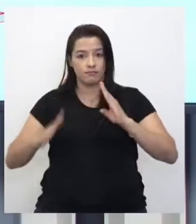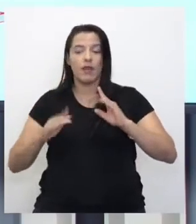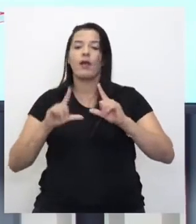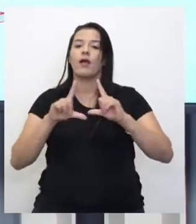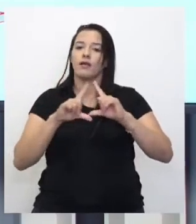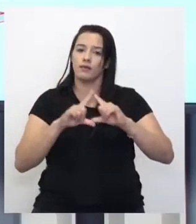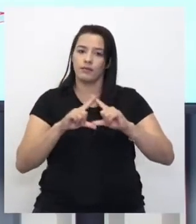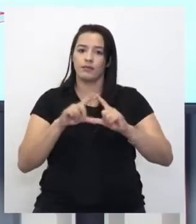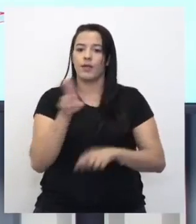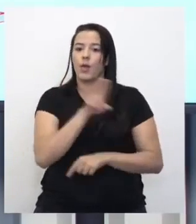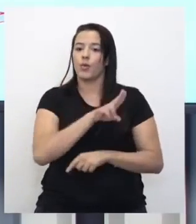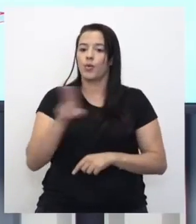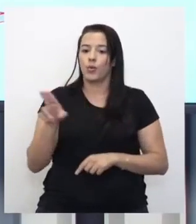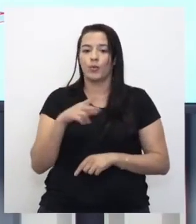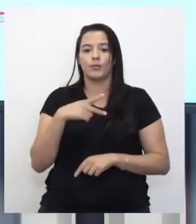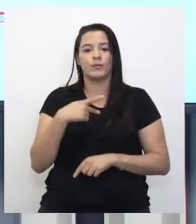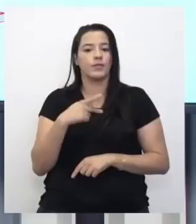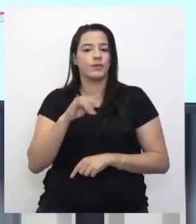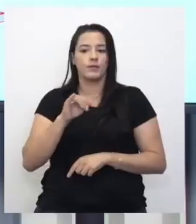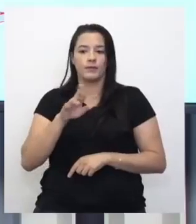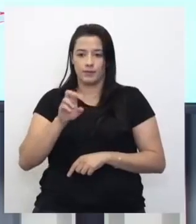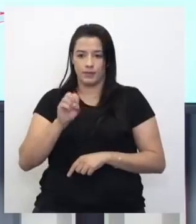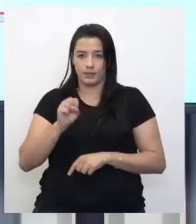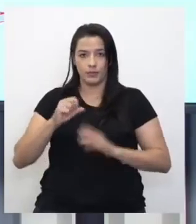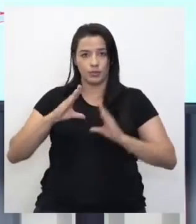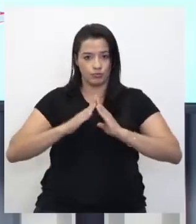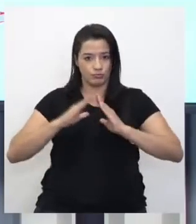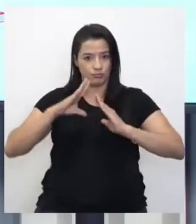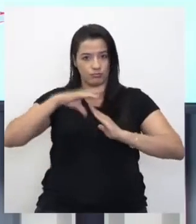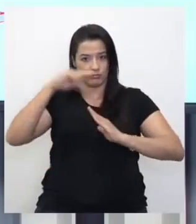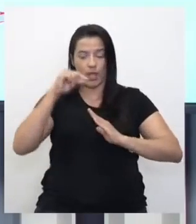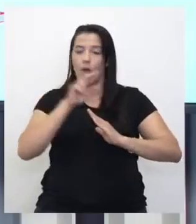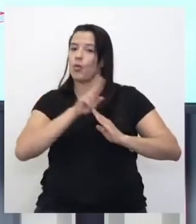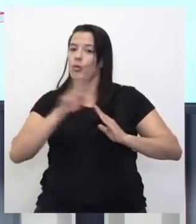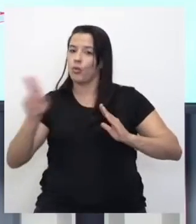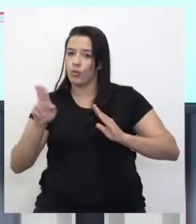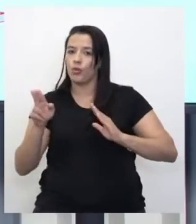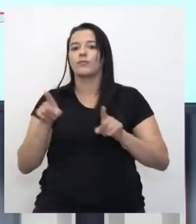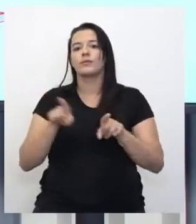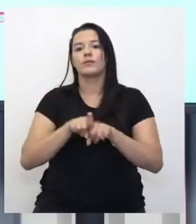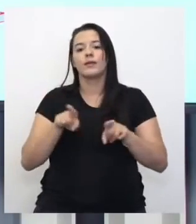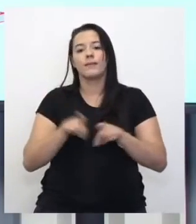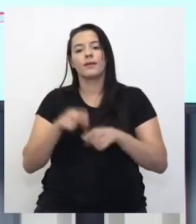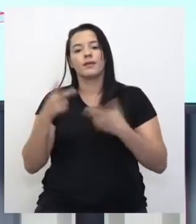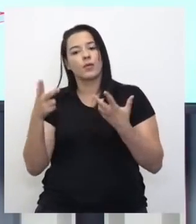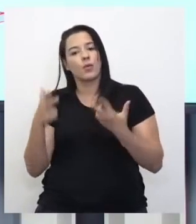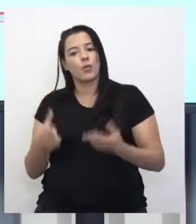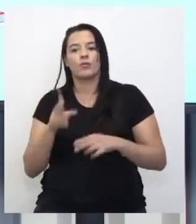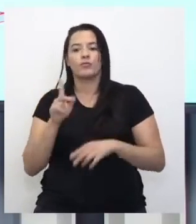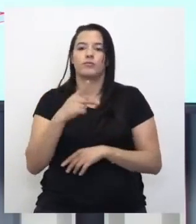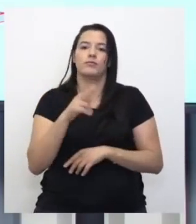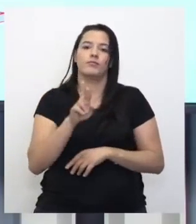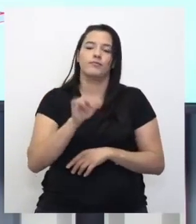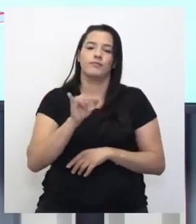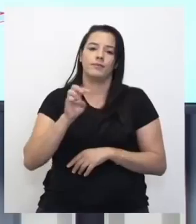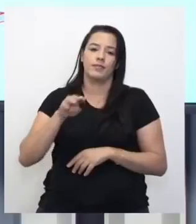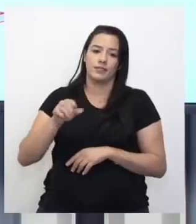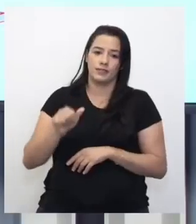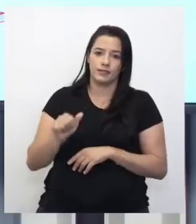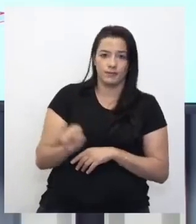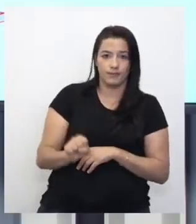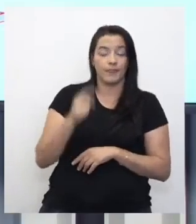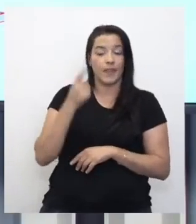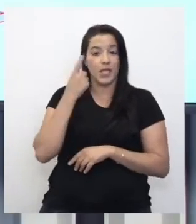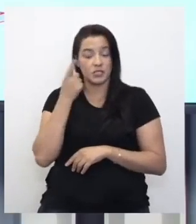O nome da pirâmide é do mesmo jeito como a gente faz o nome lá do prisma. A gente olha o formato